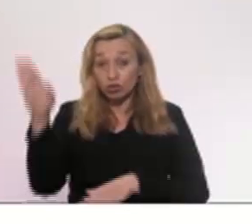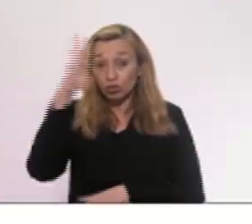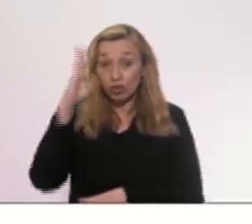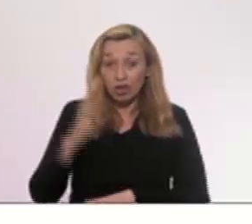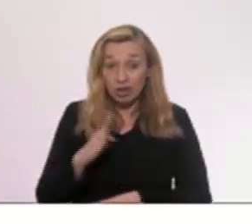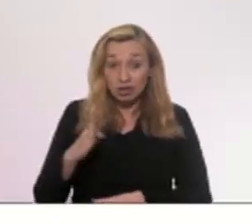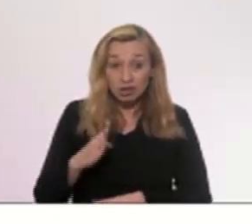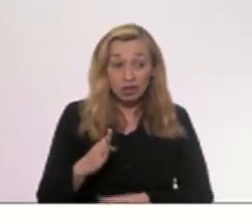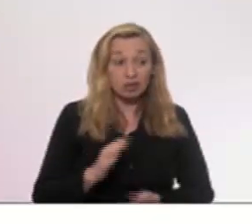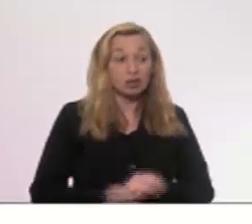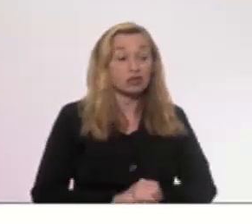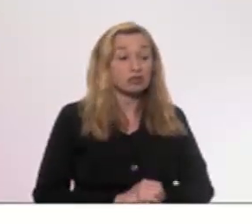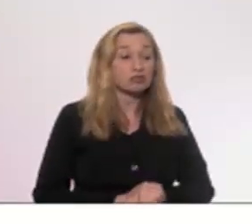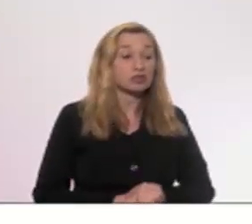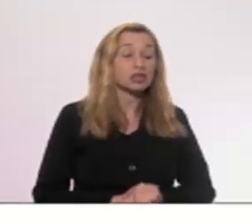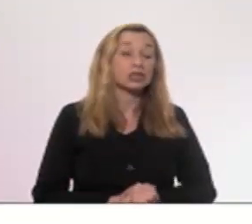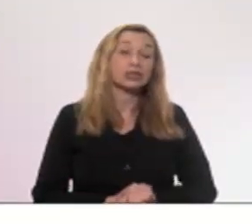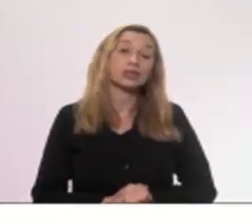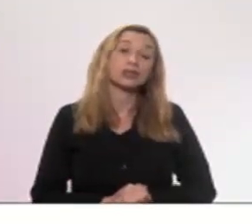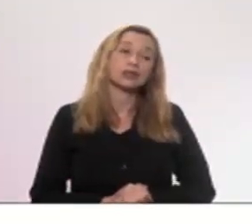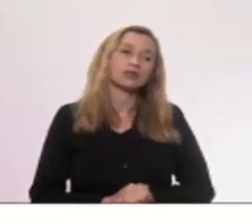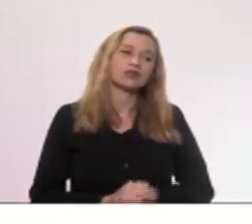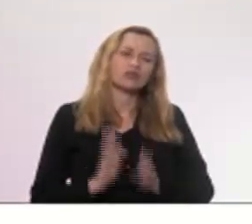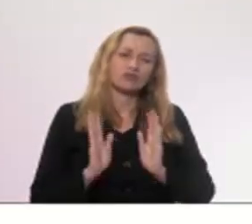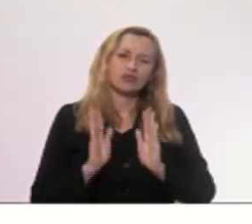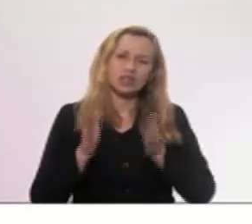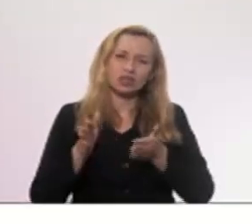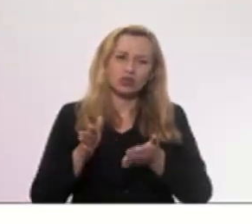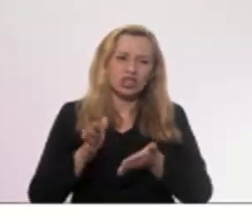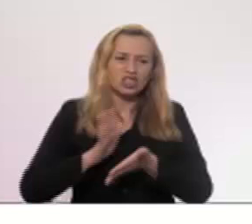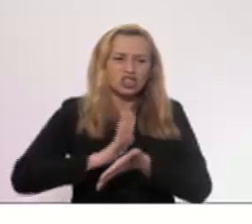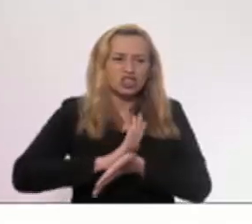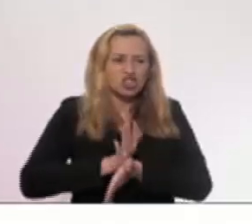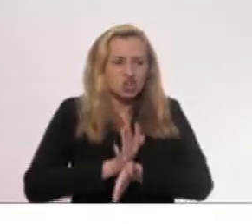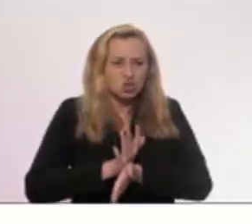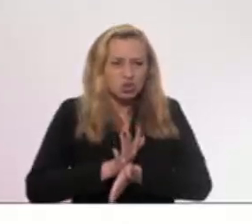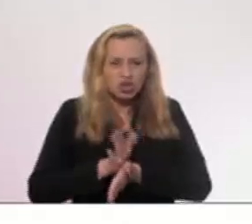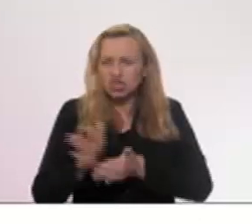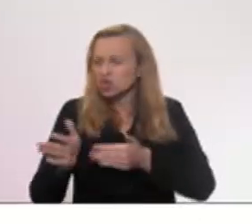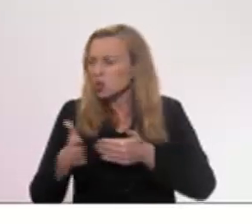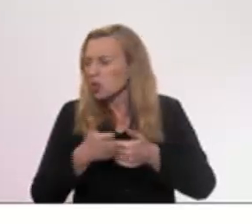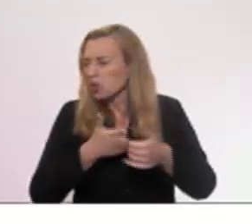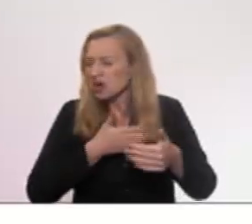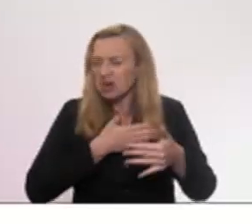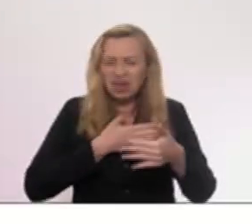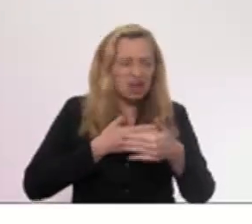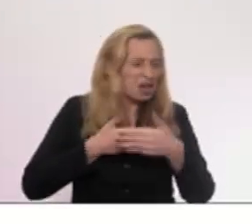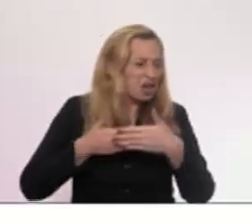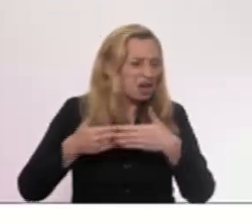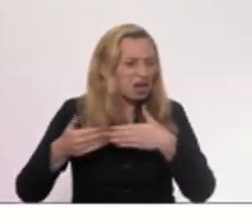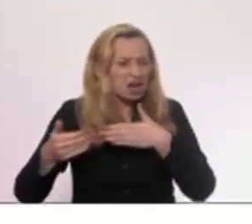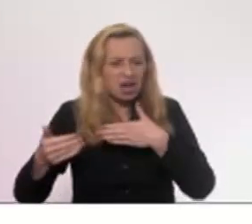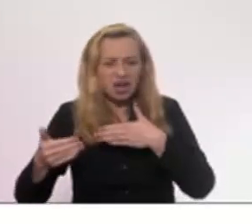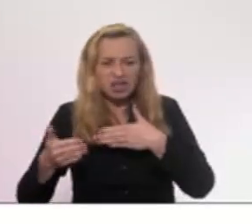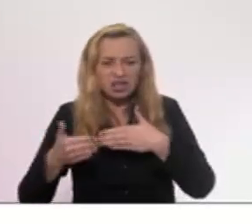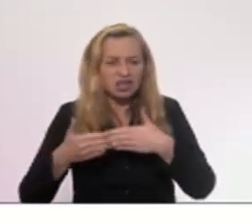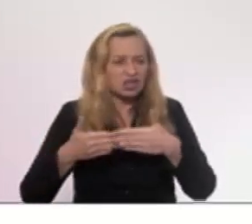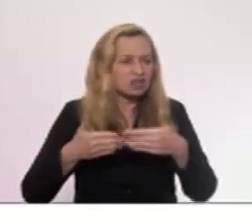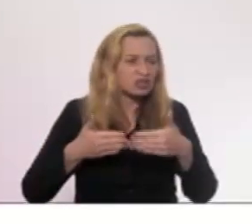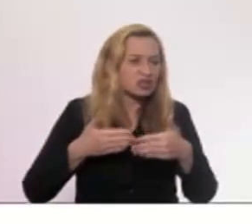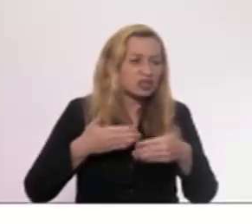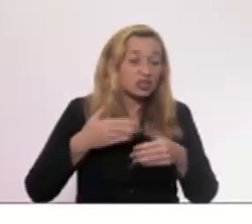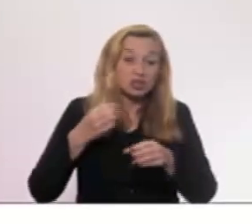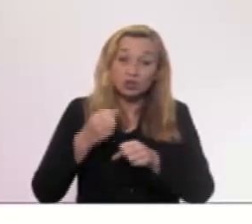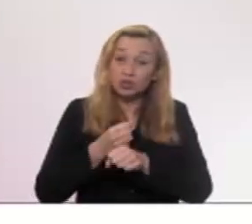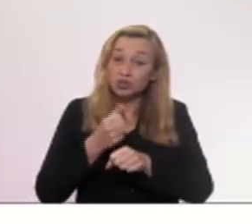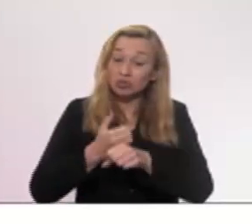na perspectiva da derrubada, como dizer, de qualquer possibilidade de construção de um